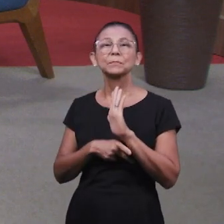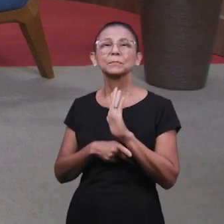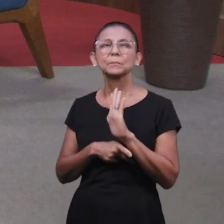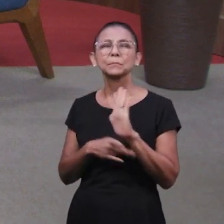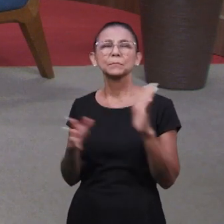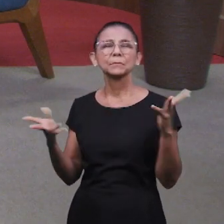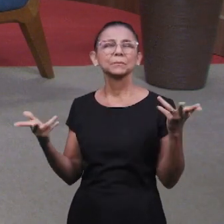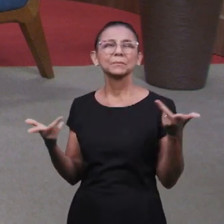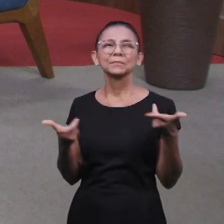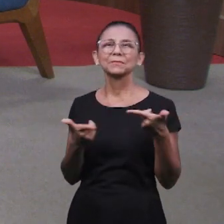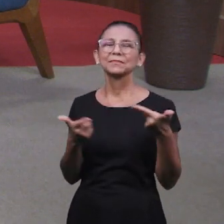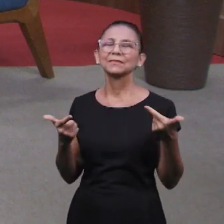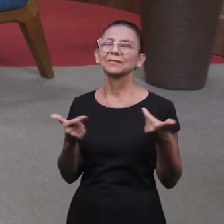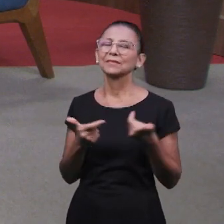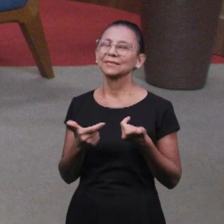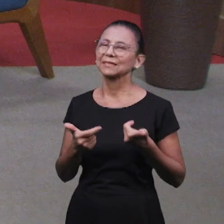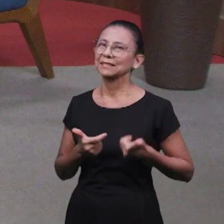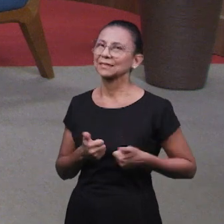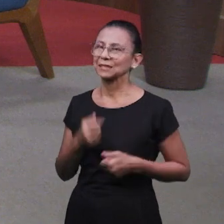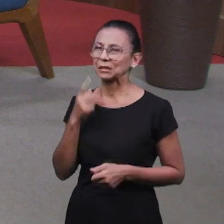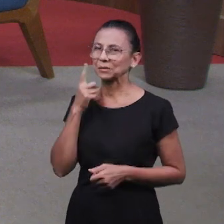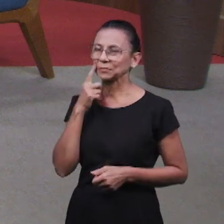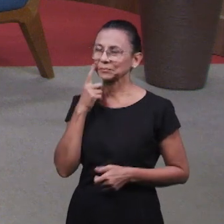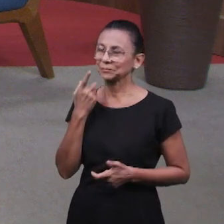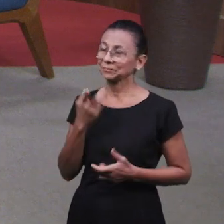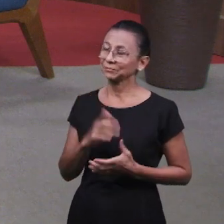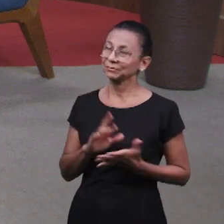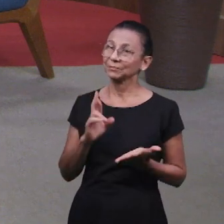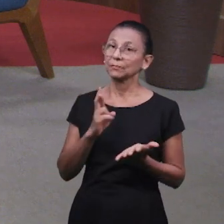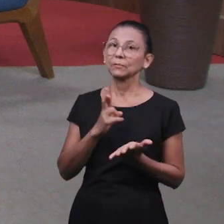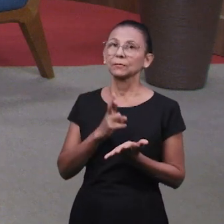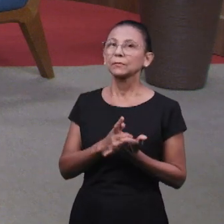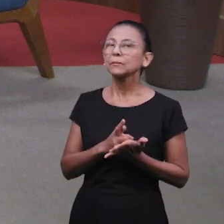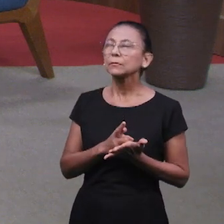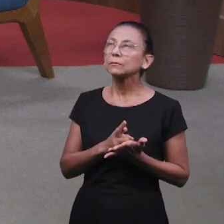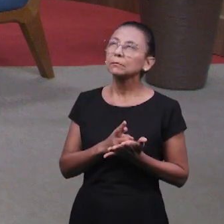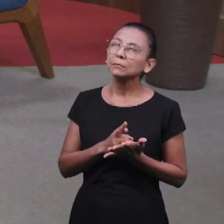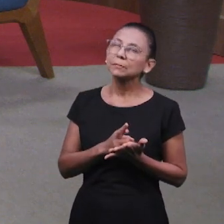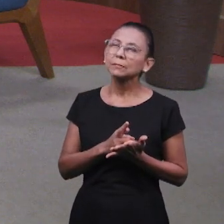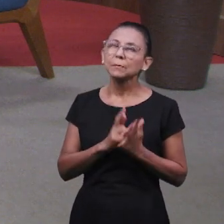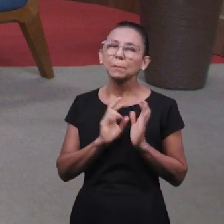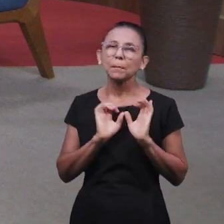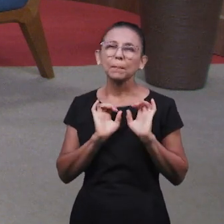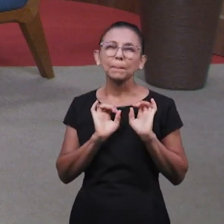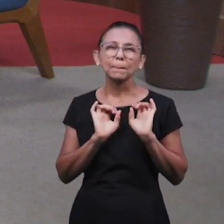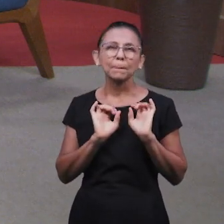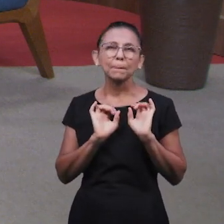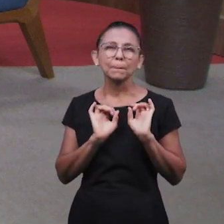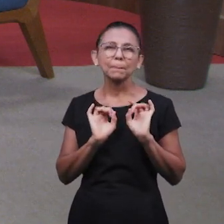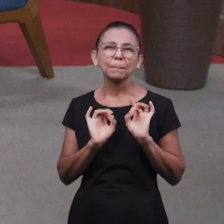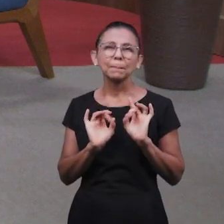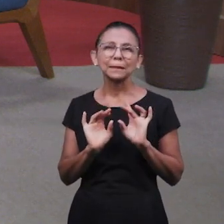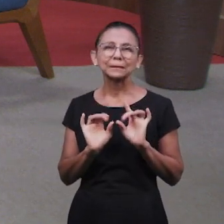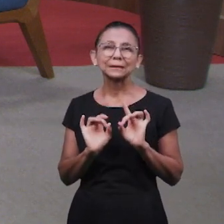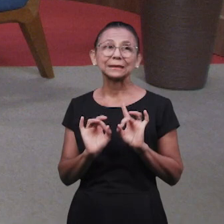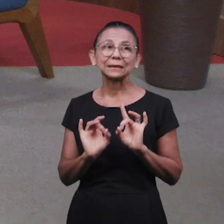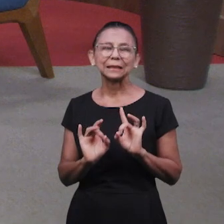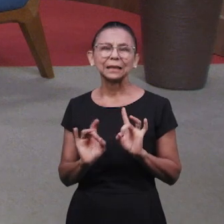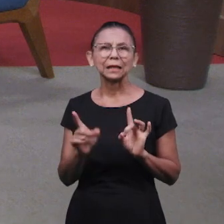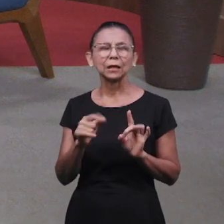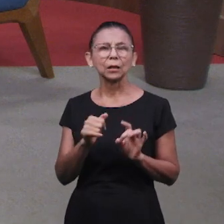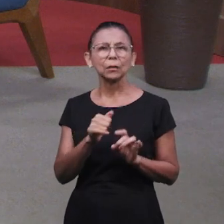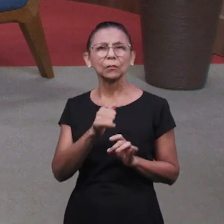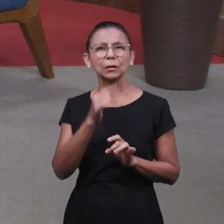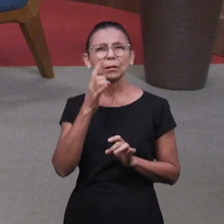é maravilhoso. E olha só, tá? Tem resultados notáveis. Aquilo que tem acontecido é algo que tem